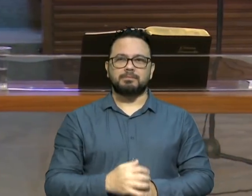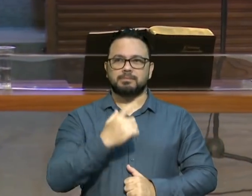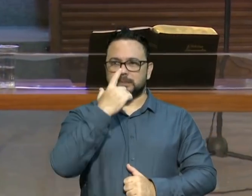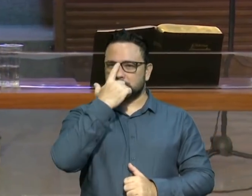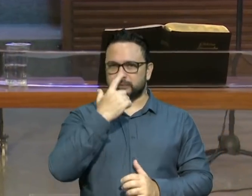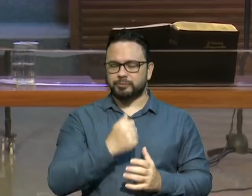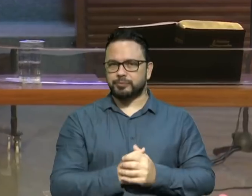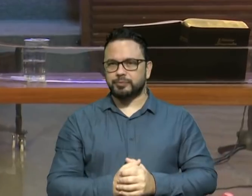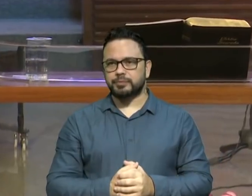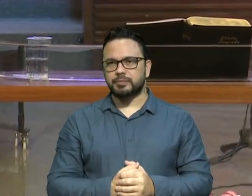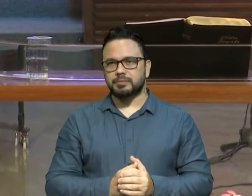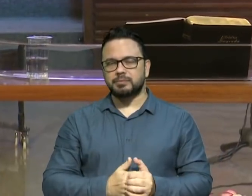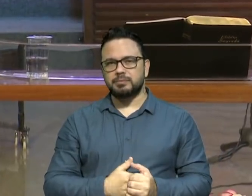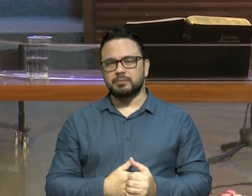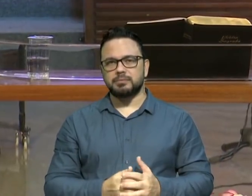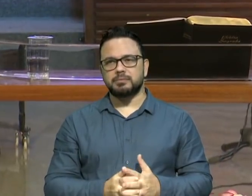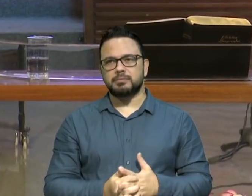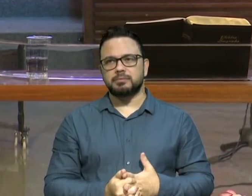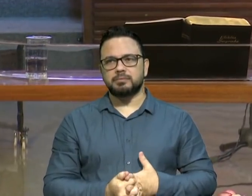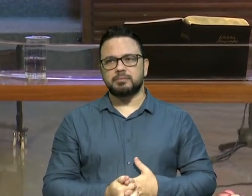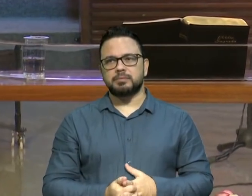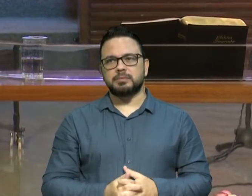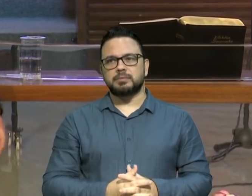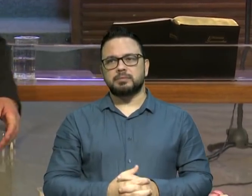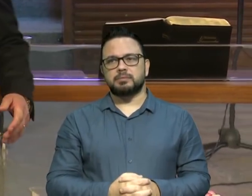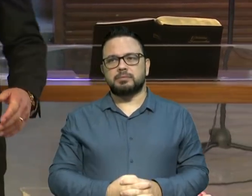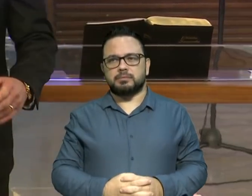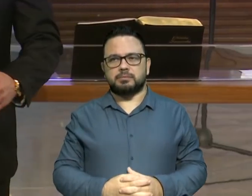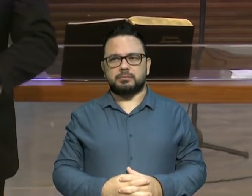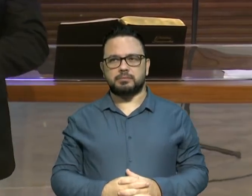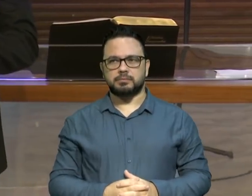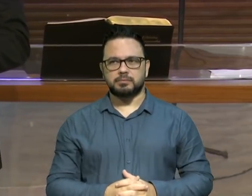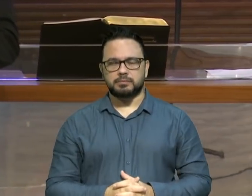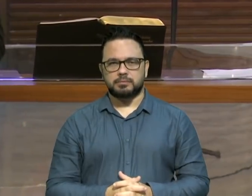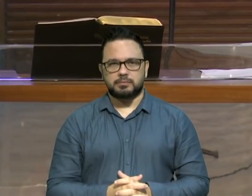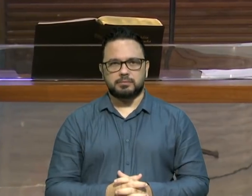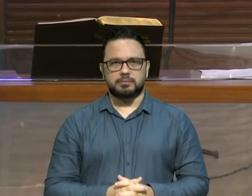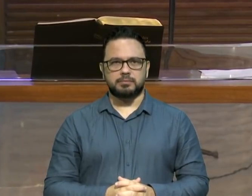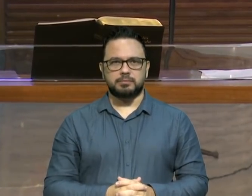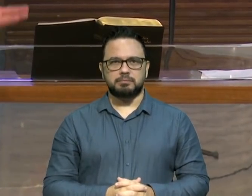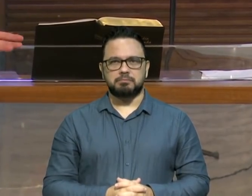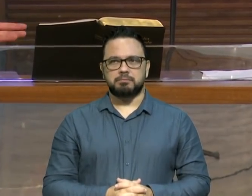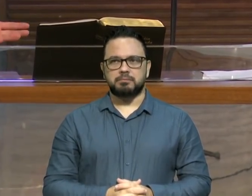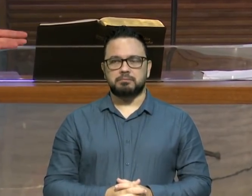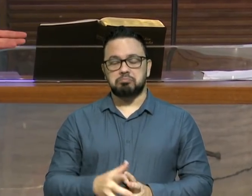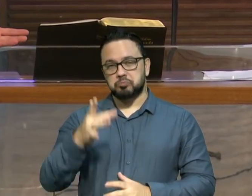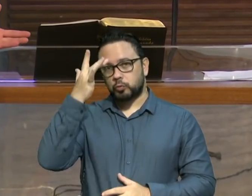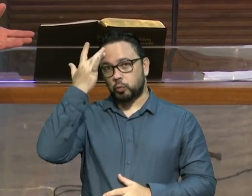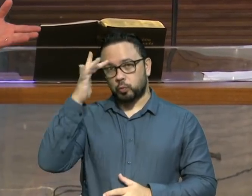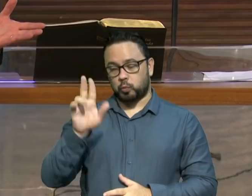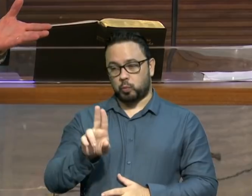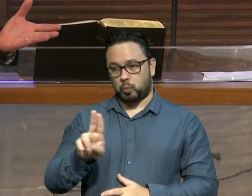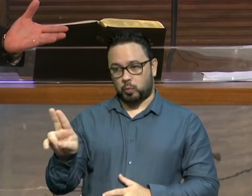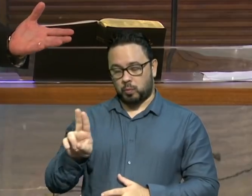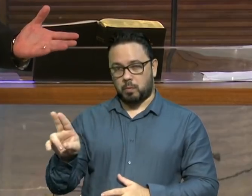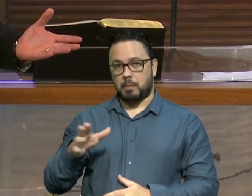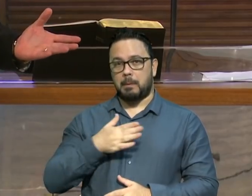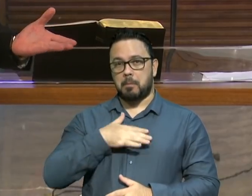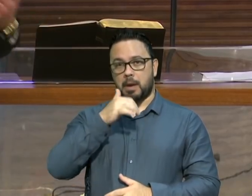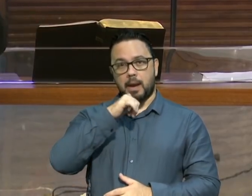e eu não sei o nome eu nunca nem a minha mãe soube